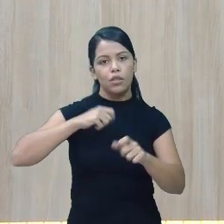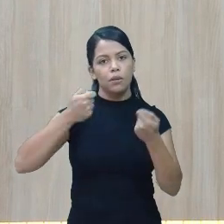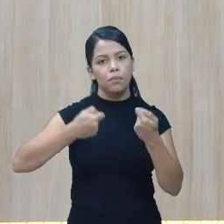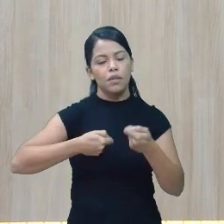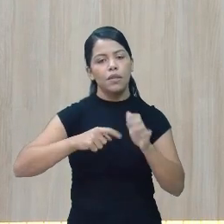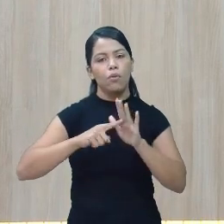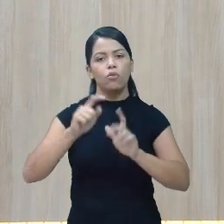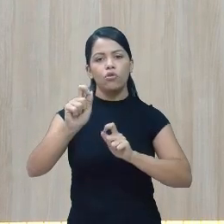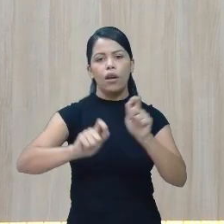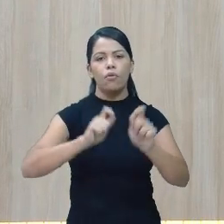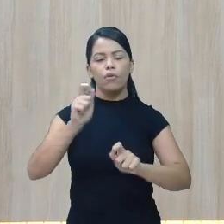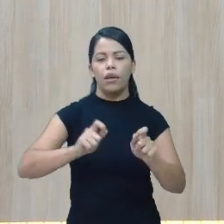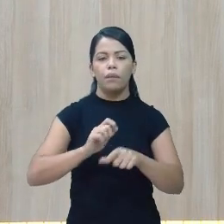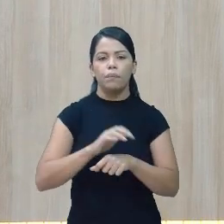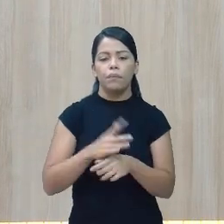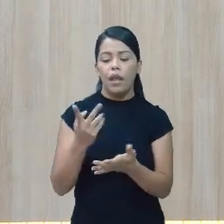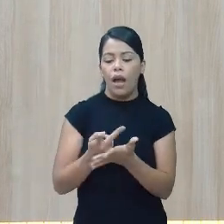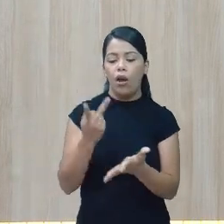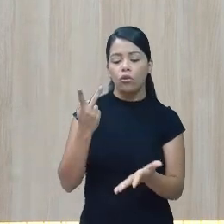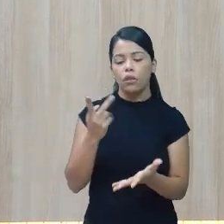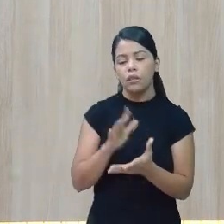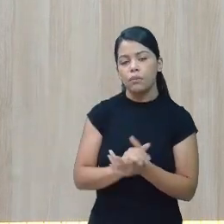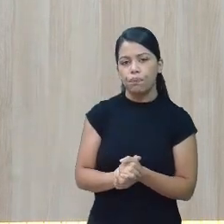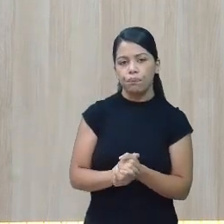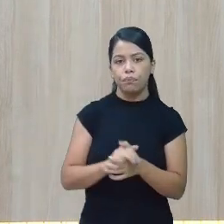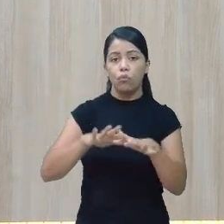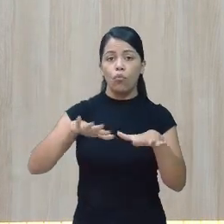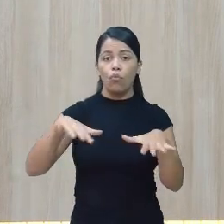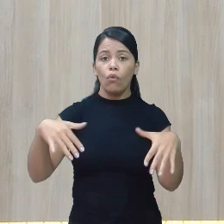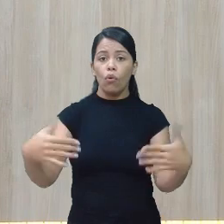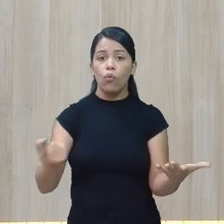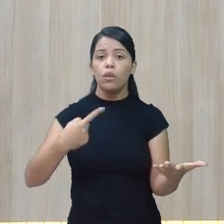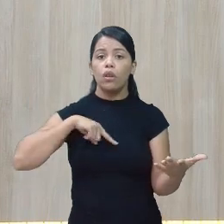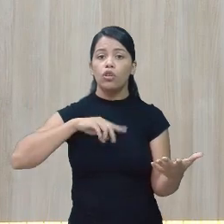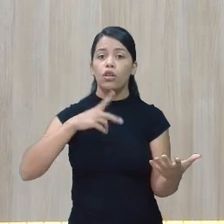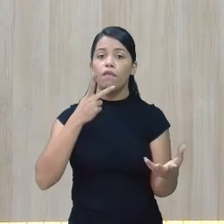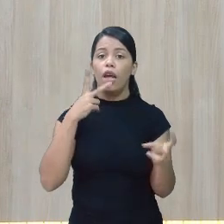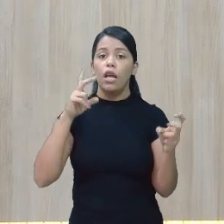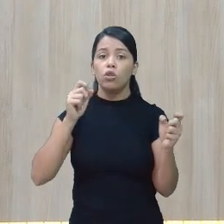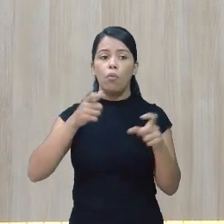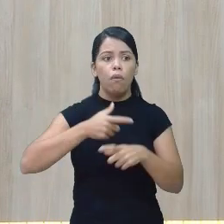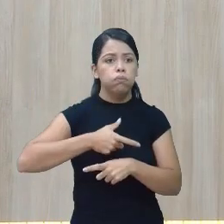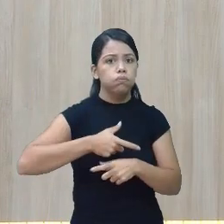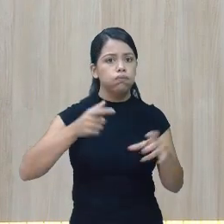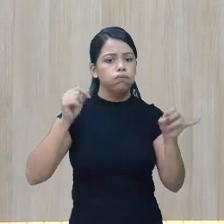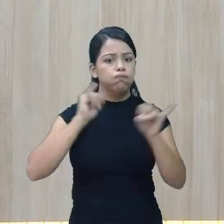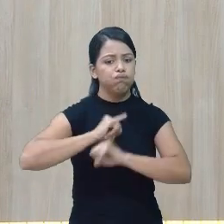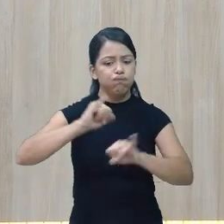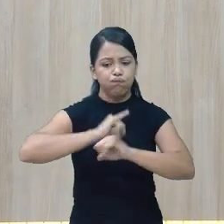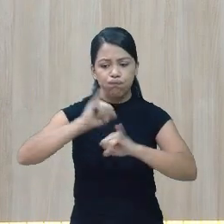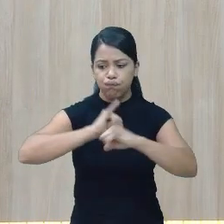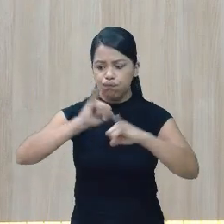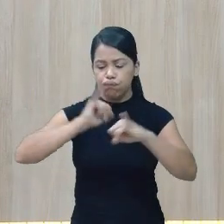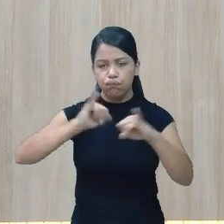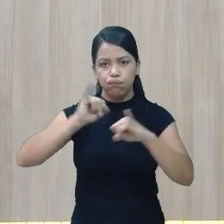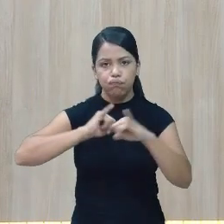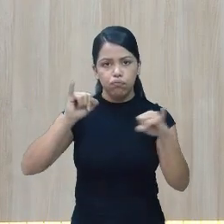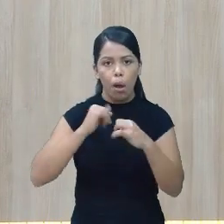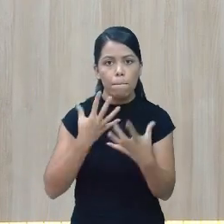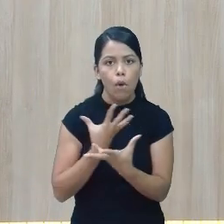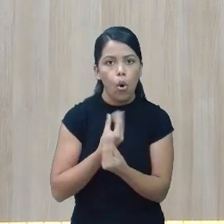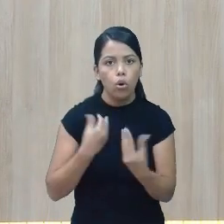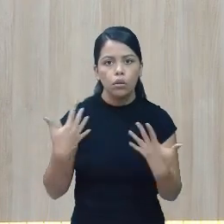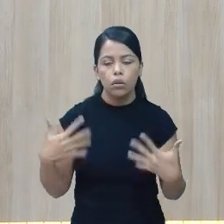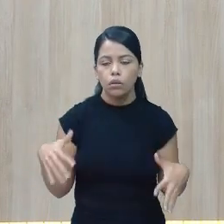algumas situações, tá certo? E quando a gente fala de grande quantidade de informações, quando a gente fala de uma gama muito grande de